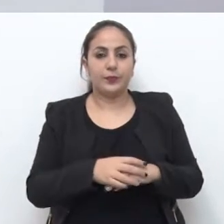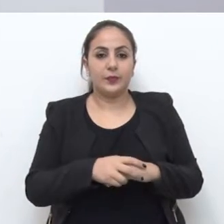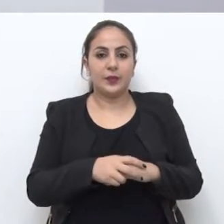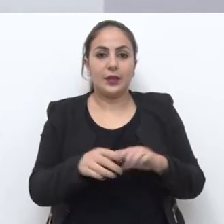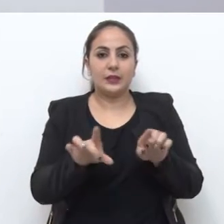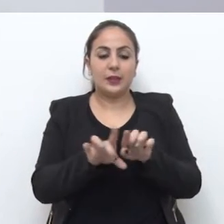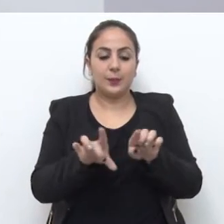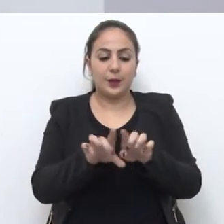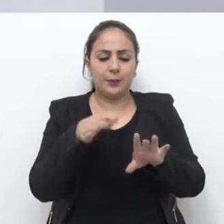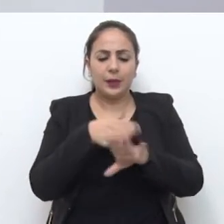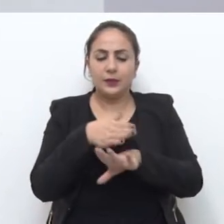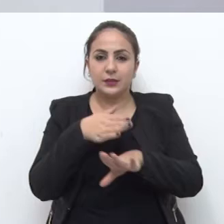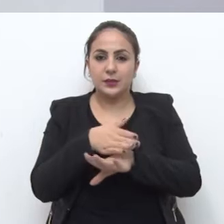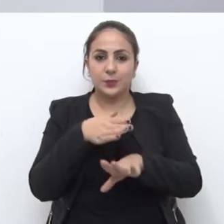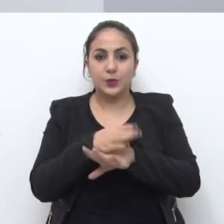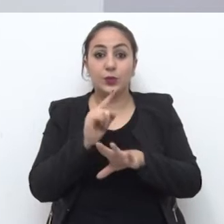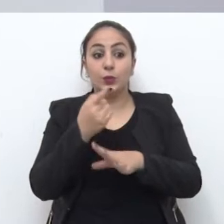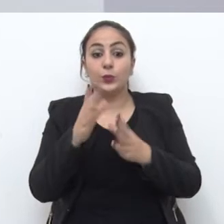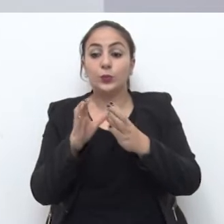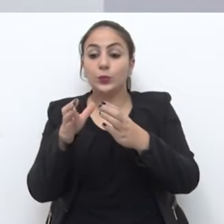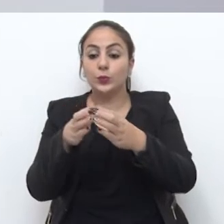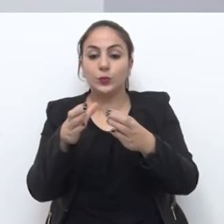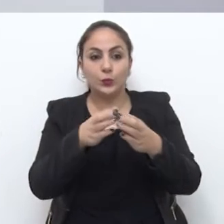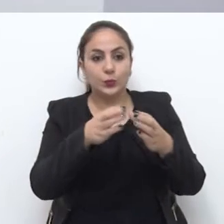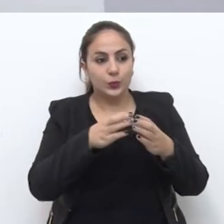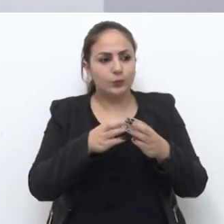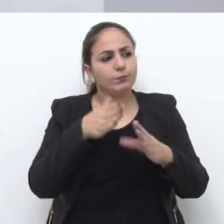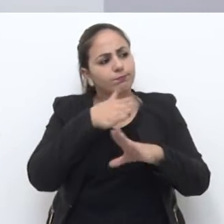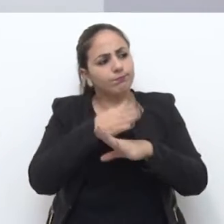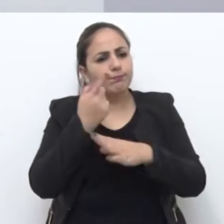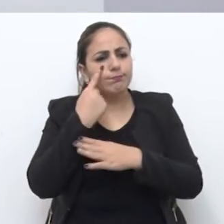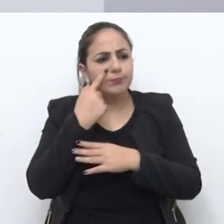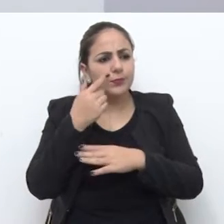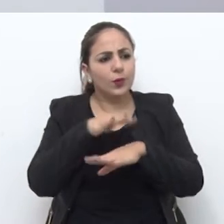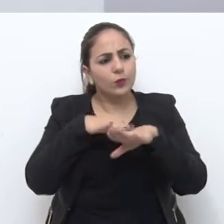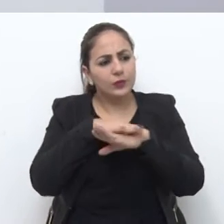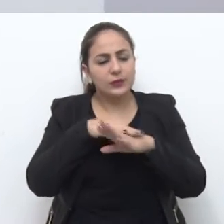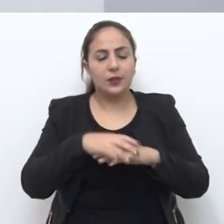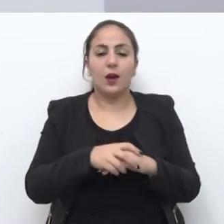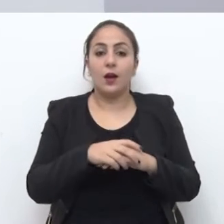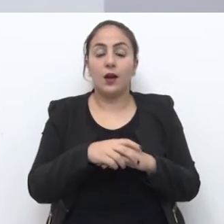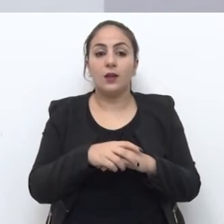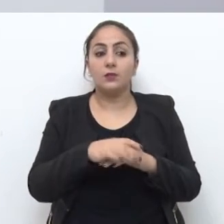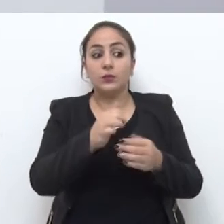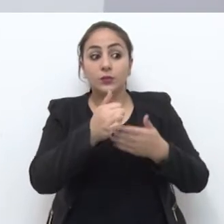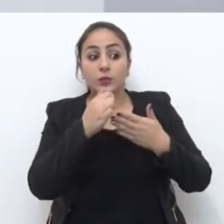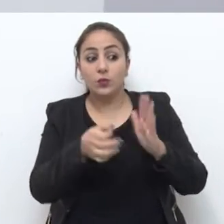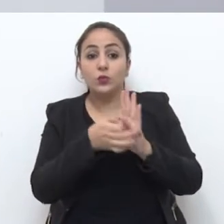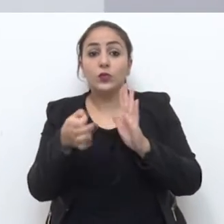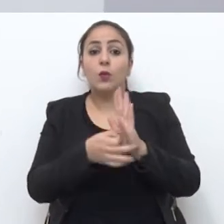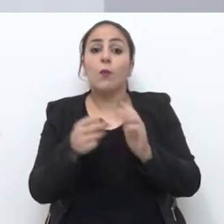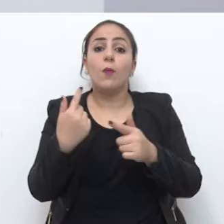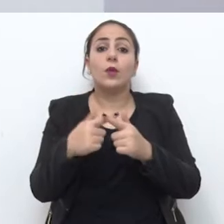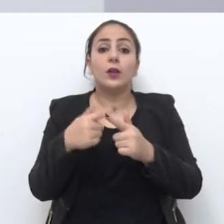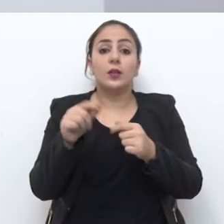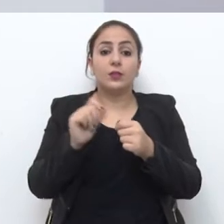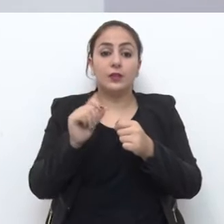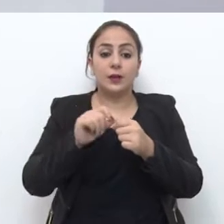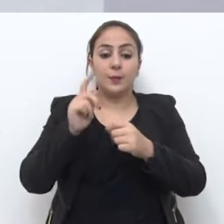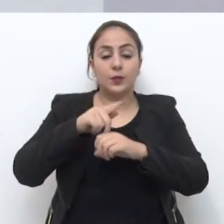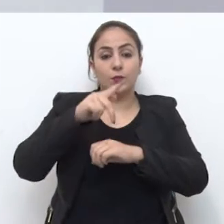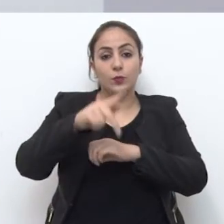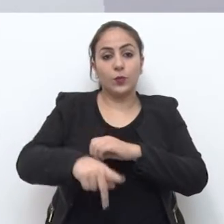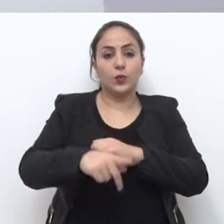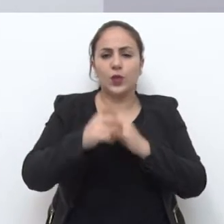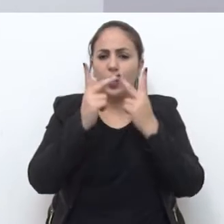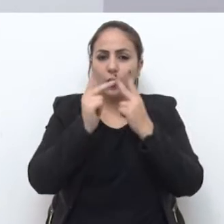inclusive participando do grupo de algumas delas, elas nos trouxeram essa sugestão. Por que não fazer aqui em Passo